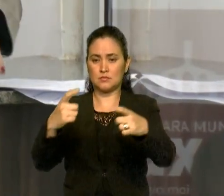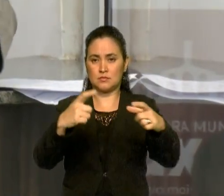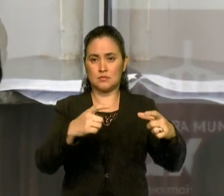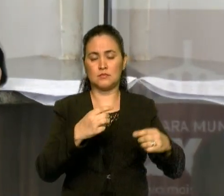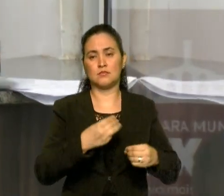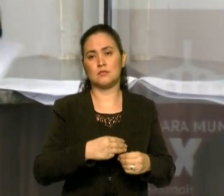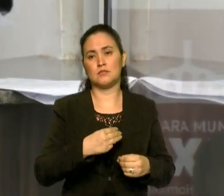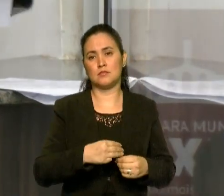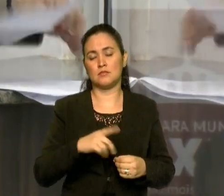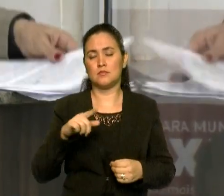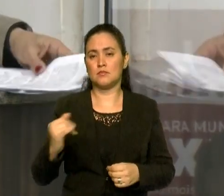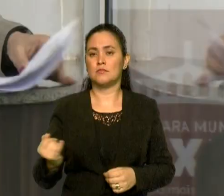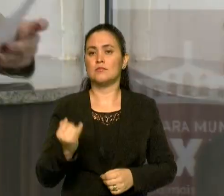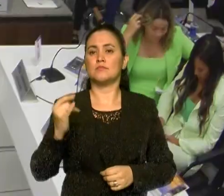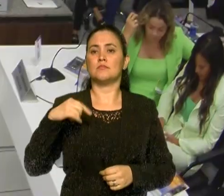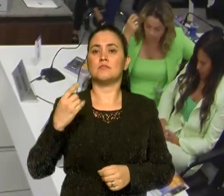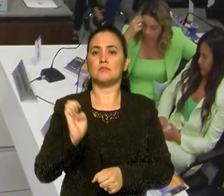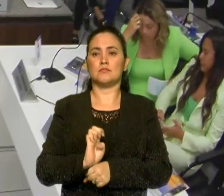eu tinha para falar. Muito obrigada.